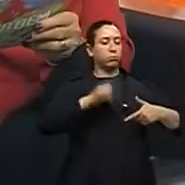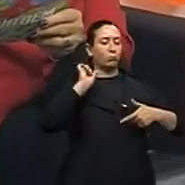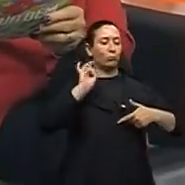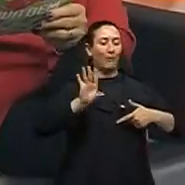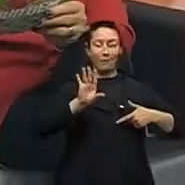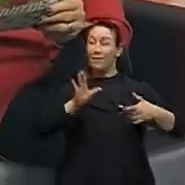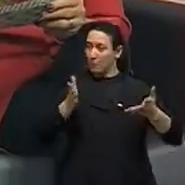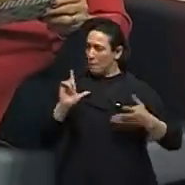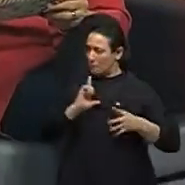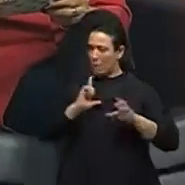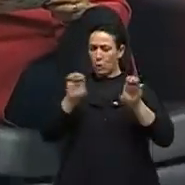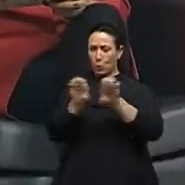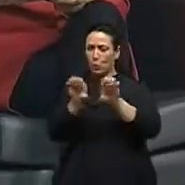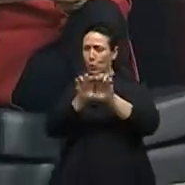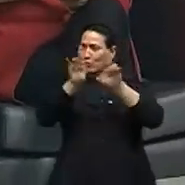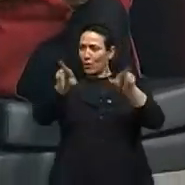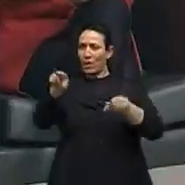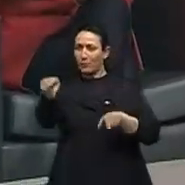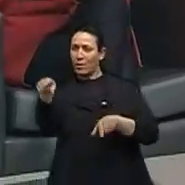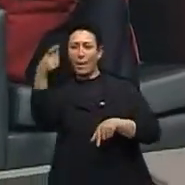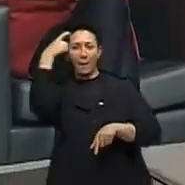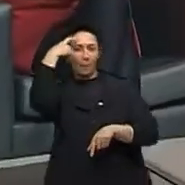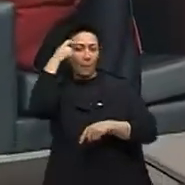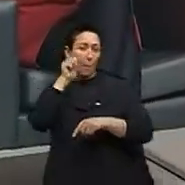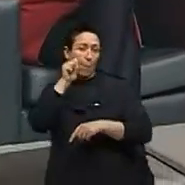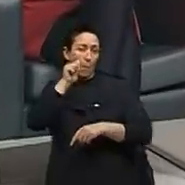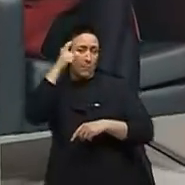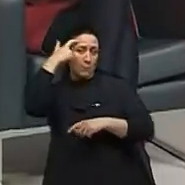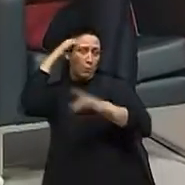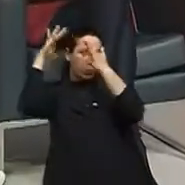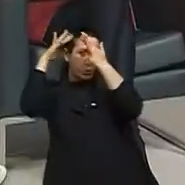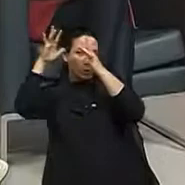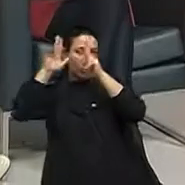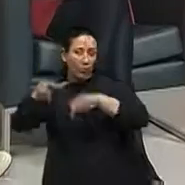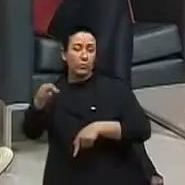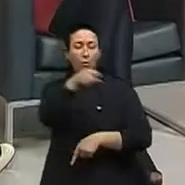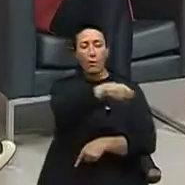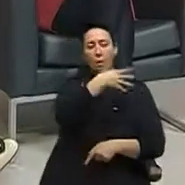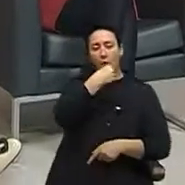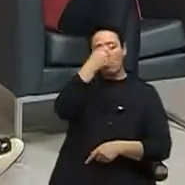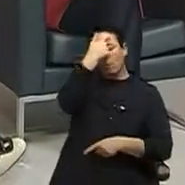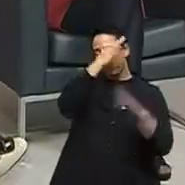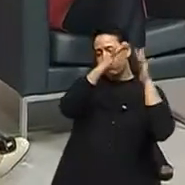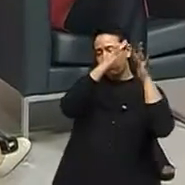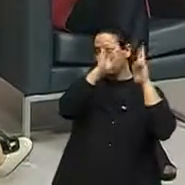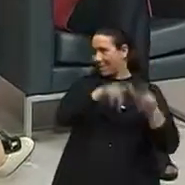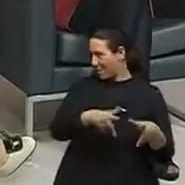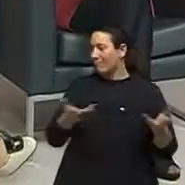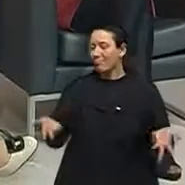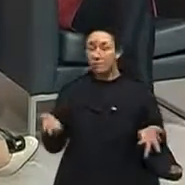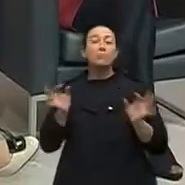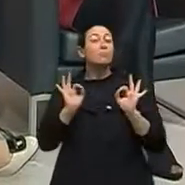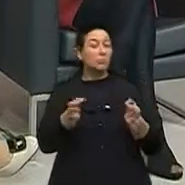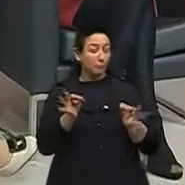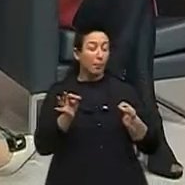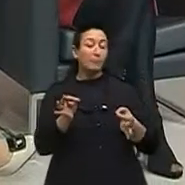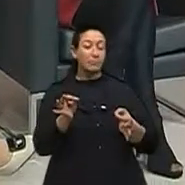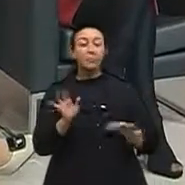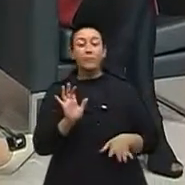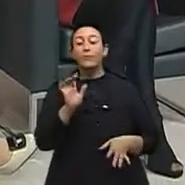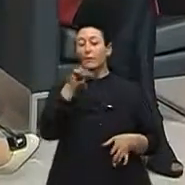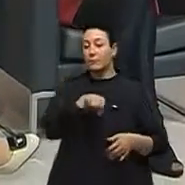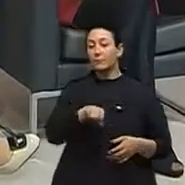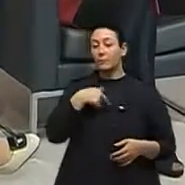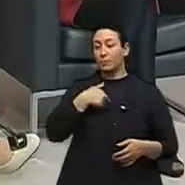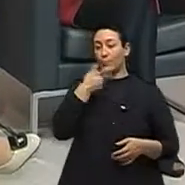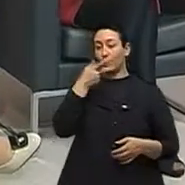também com a estrutura mental claro e com o Imaginário social o Imaginário social do homem que eu